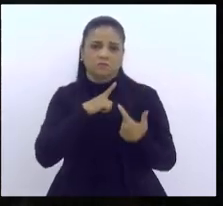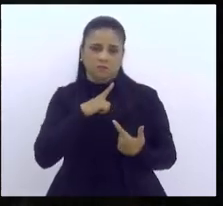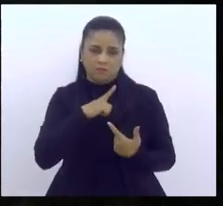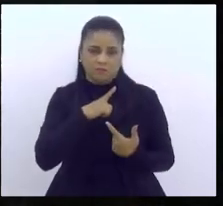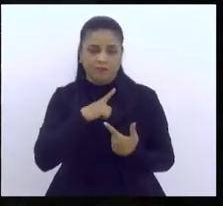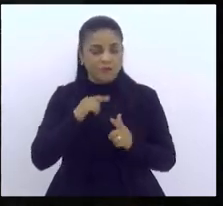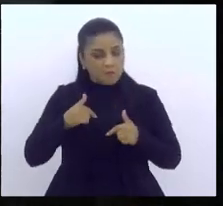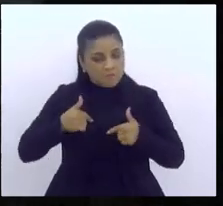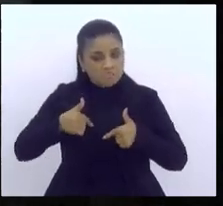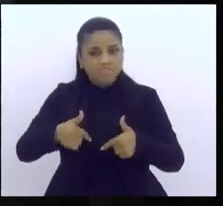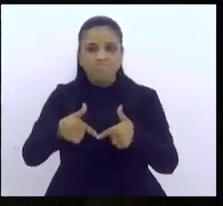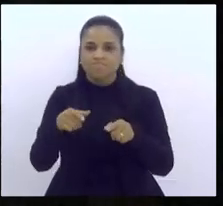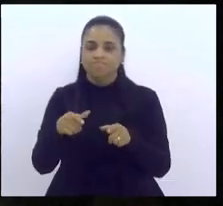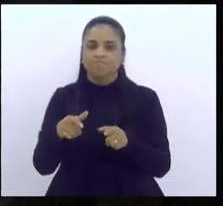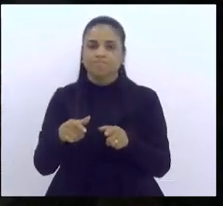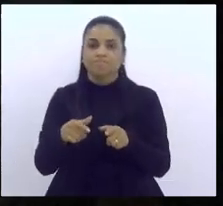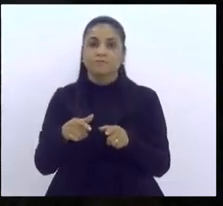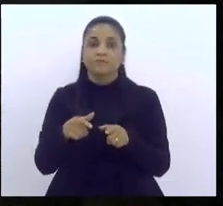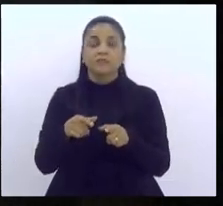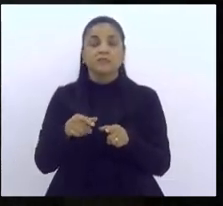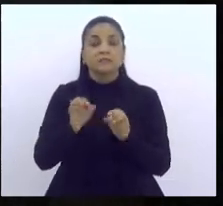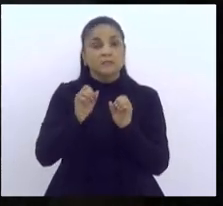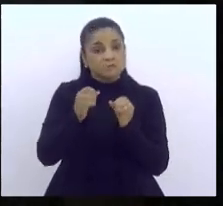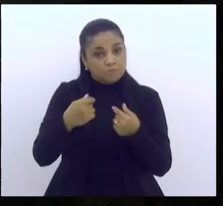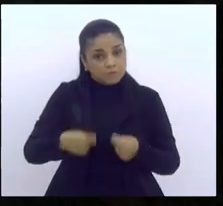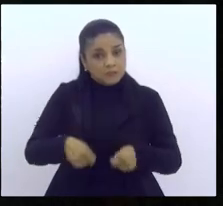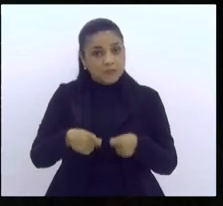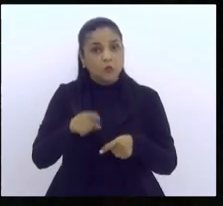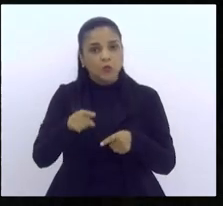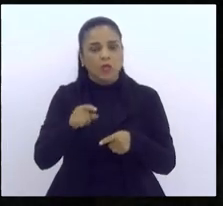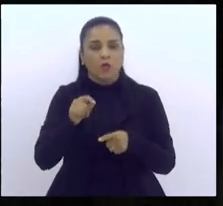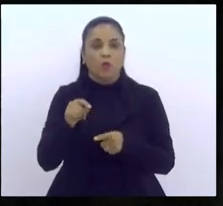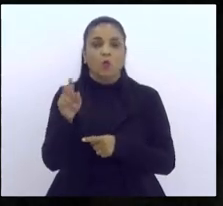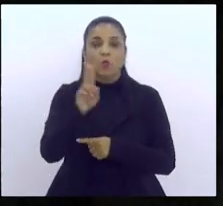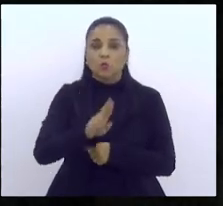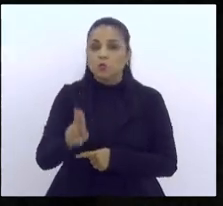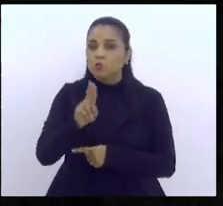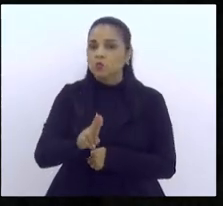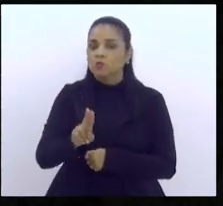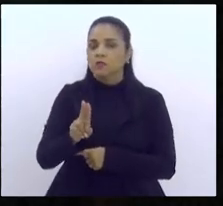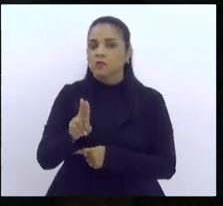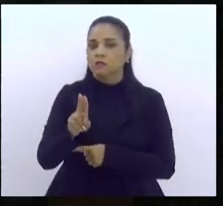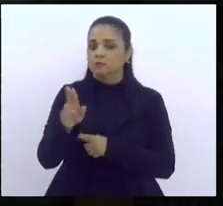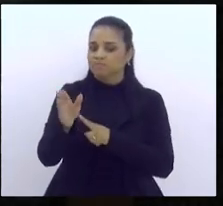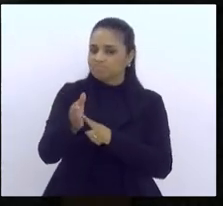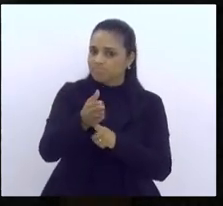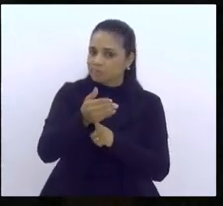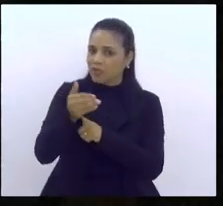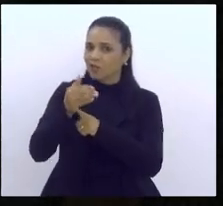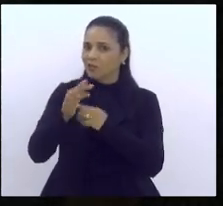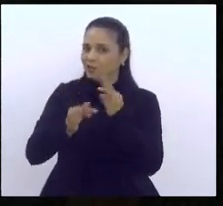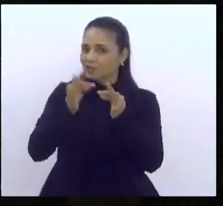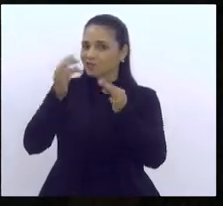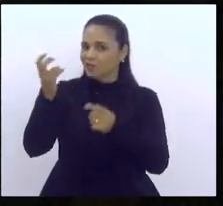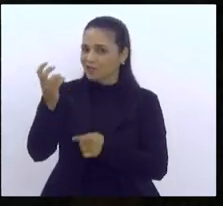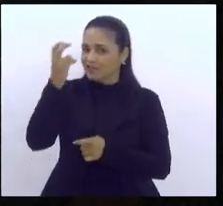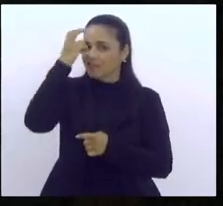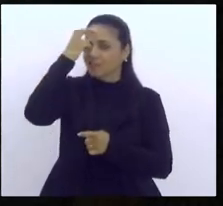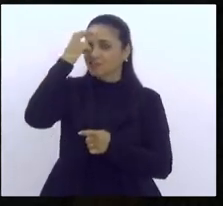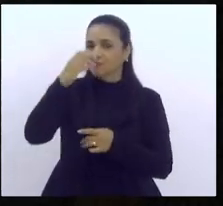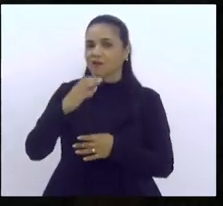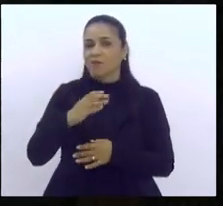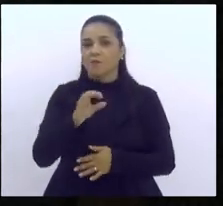fazer esse enfrentamento. Agora, temos que fazer, sim, usando a inteligência. O setor de inteligência da Polícia Civil tem que